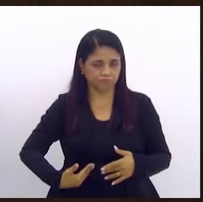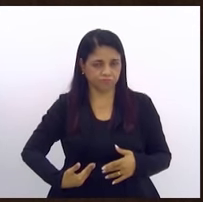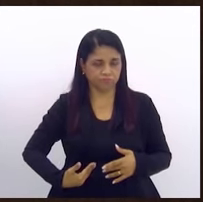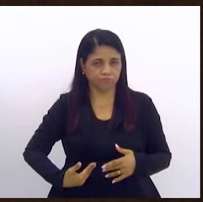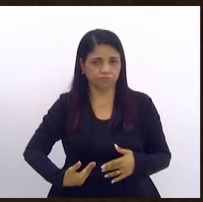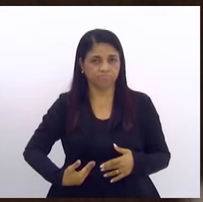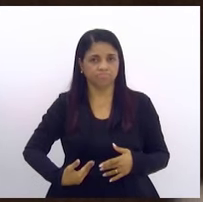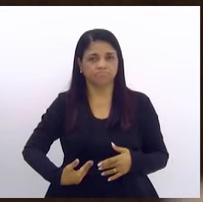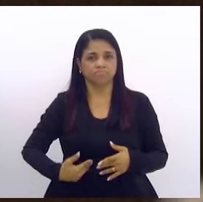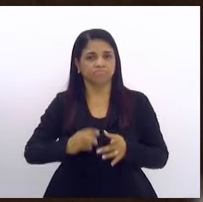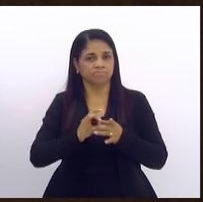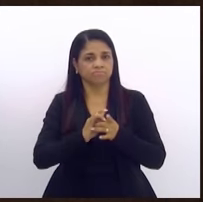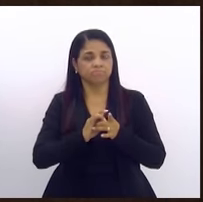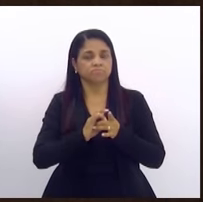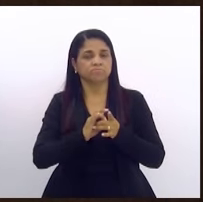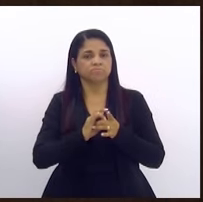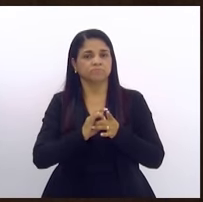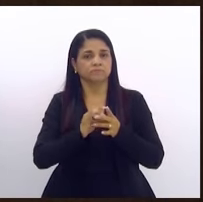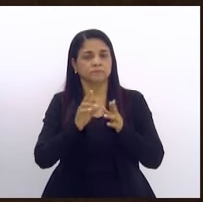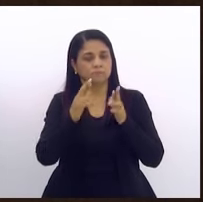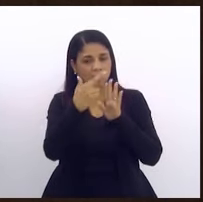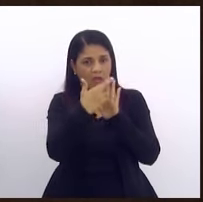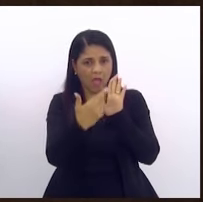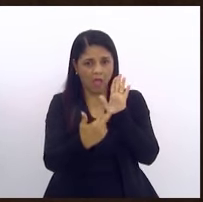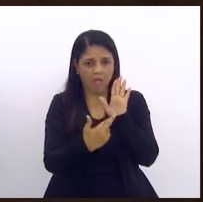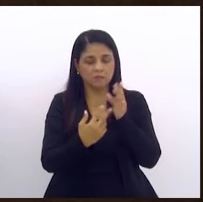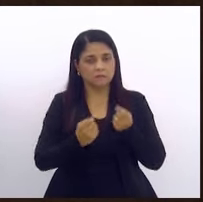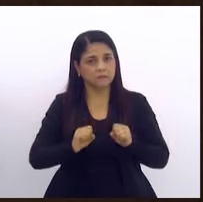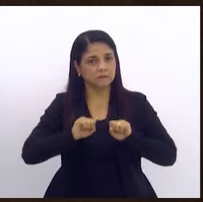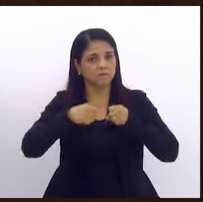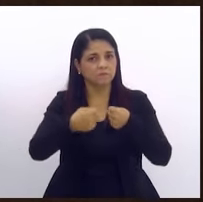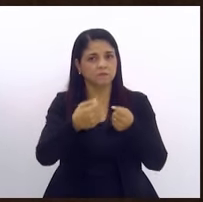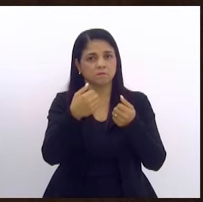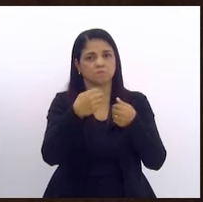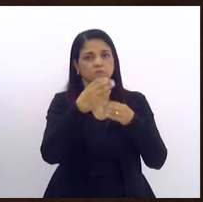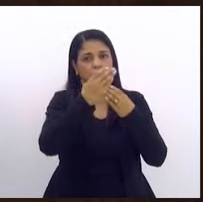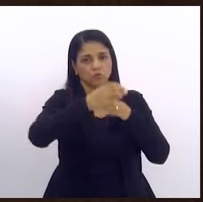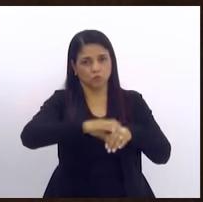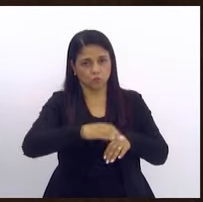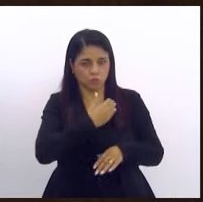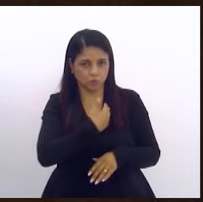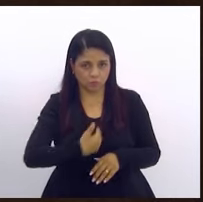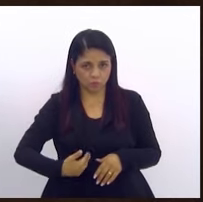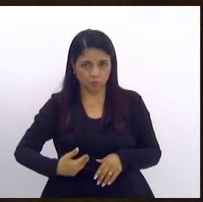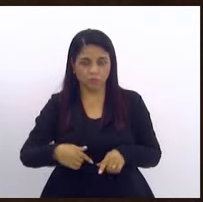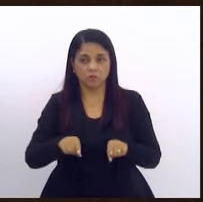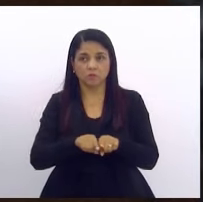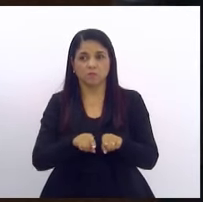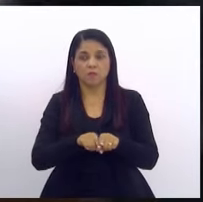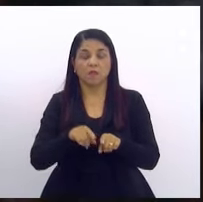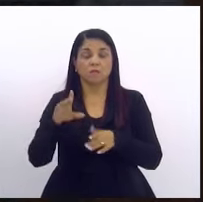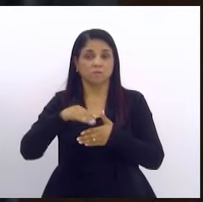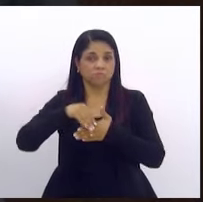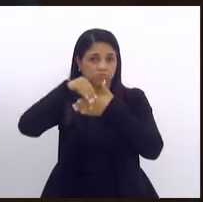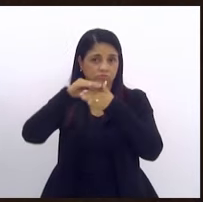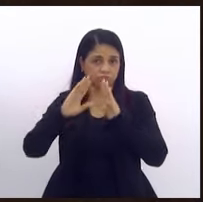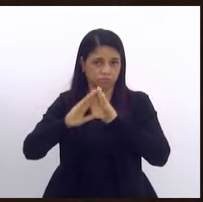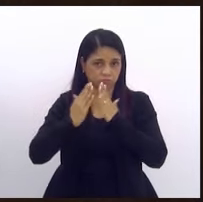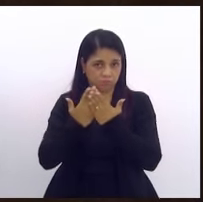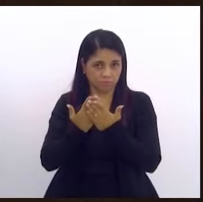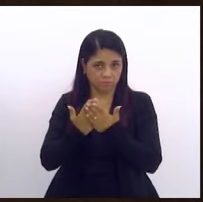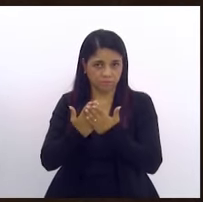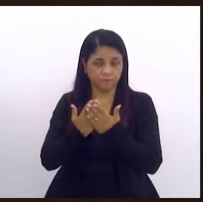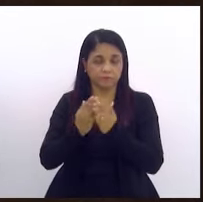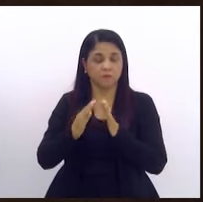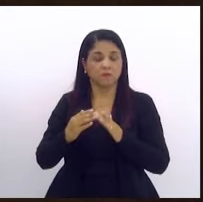fazer determinado tipo de medida em prol da defesa do concurso público. E faço a menção aqui, que foi dito inclusive no Colégio de Líderes, da manifestação